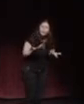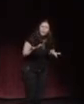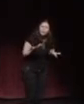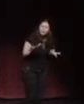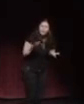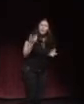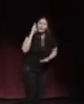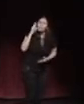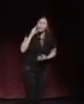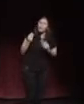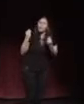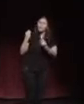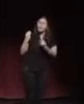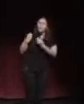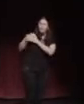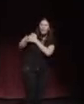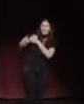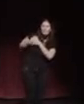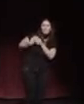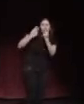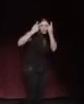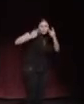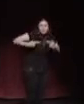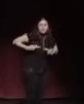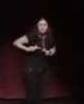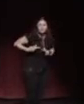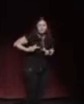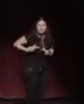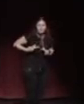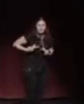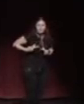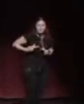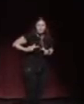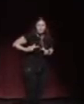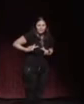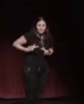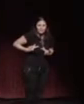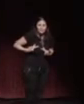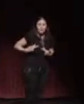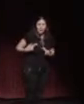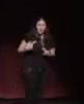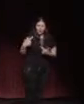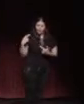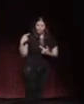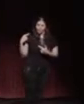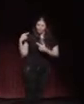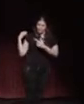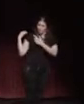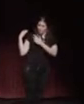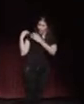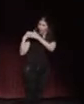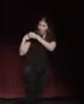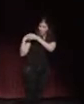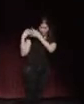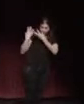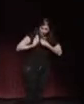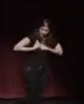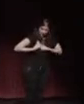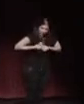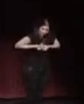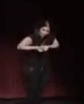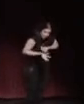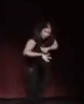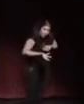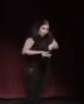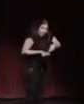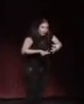alimentar, essa é uma maneira que eu penso, essas redes de transmissão desse gesto